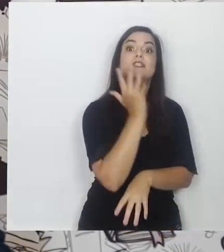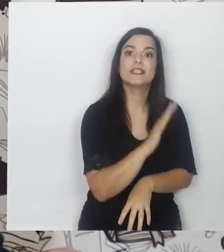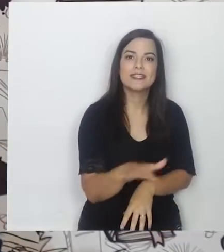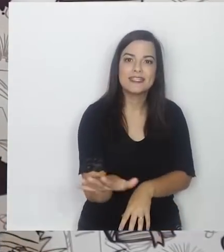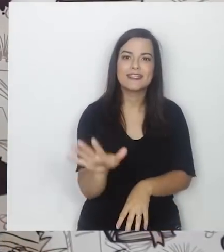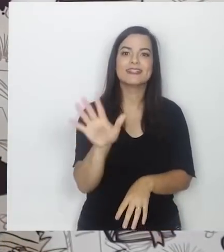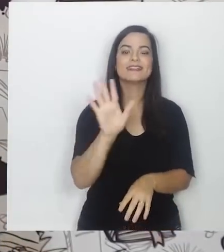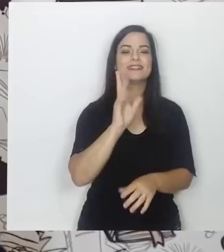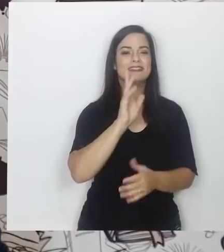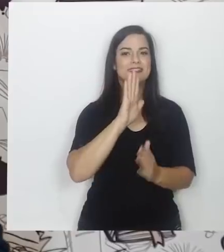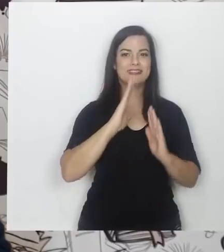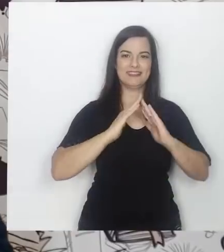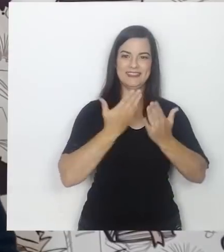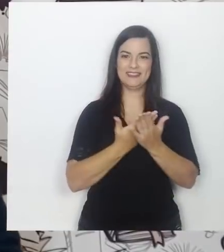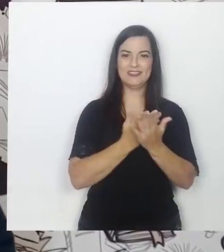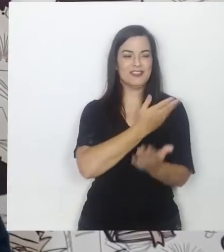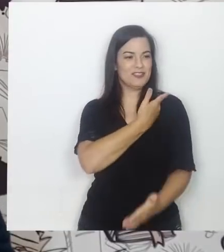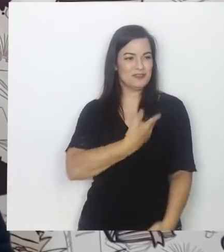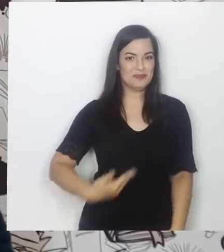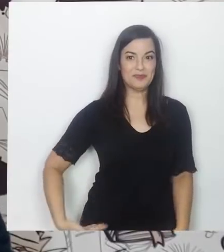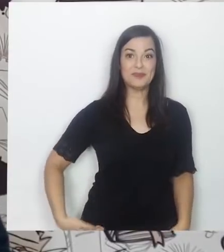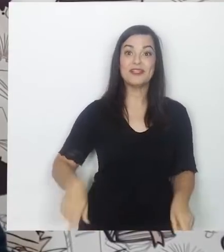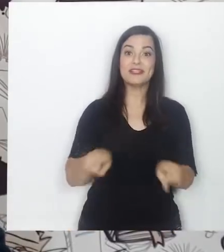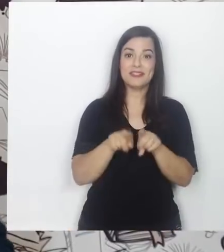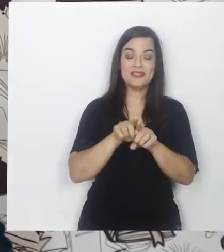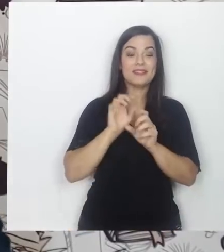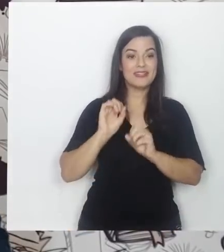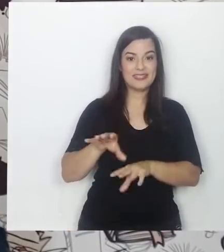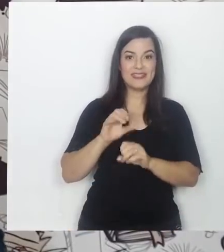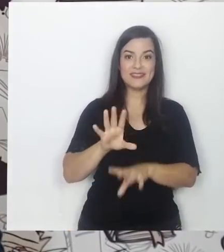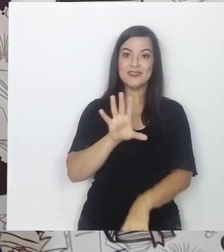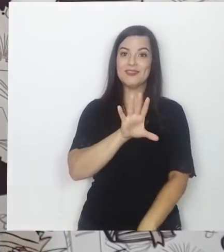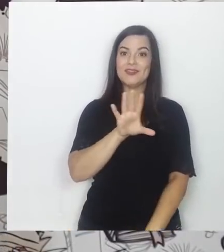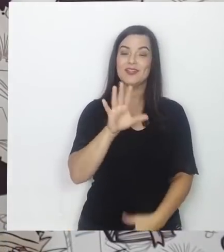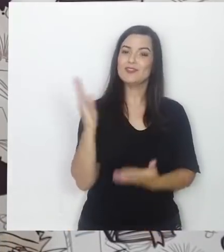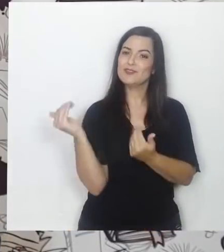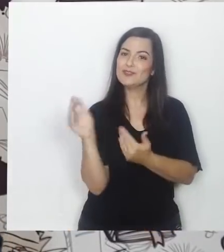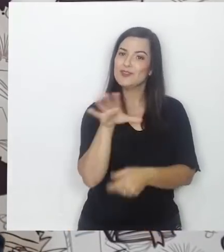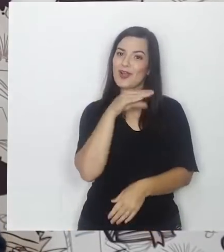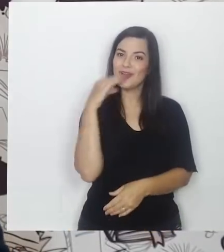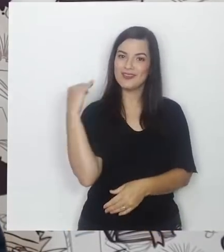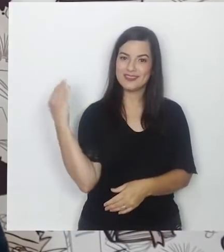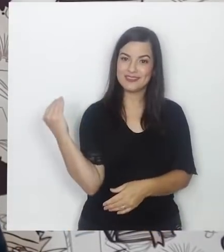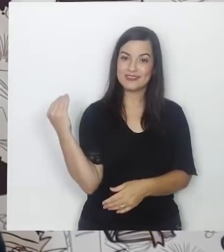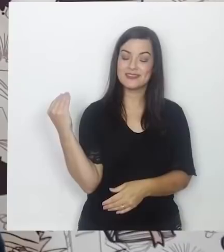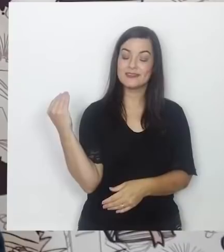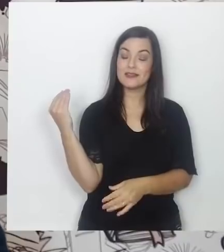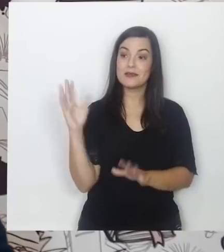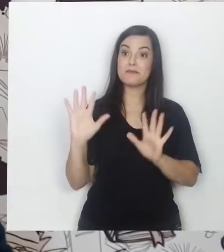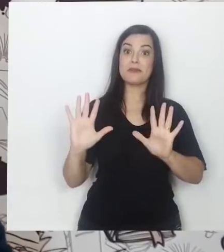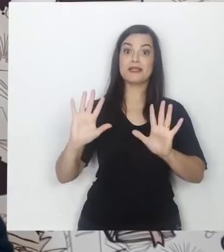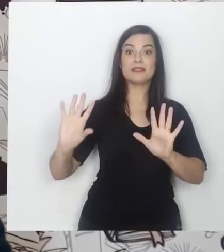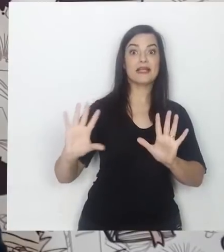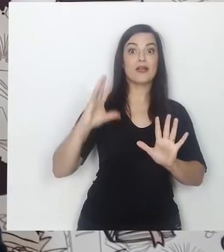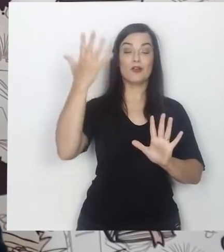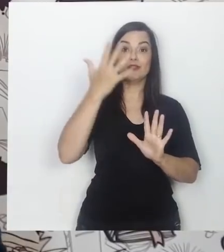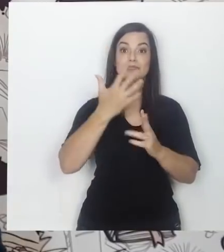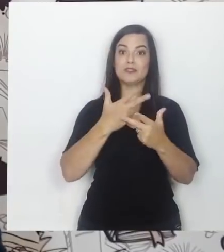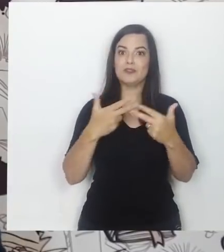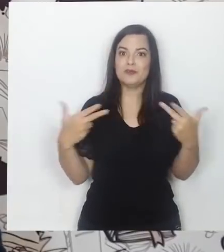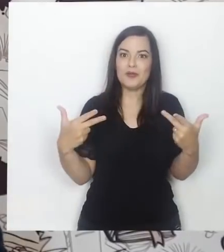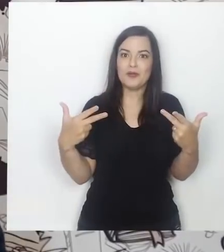aula para os adolescentes e foi agraciada numa situação